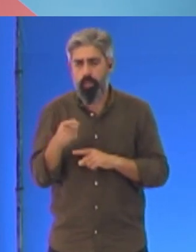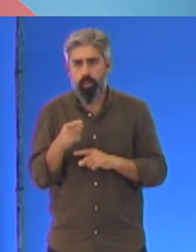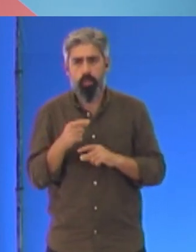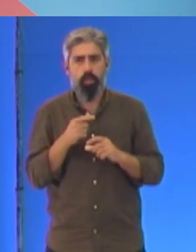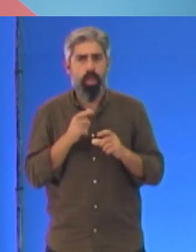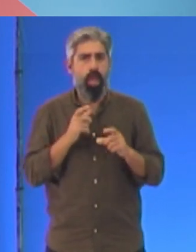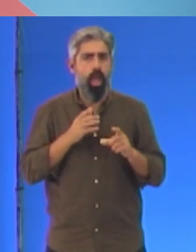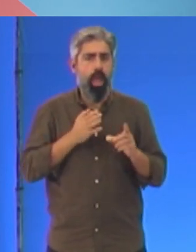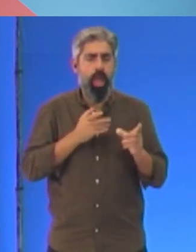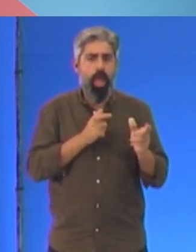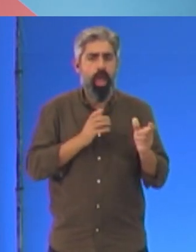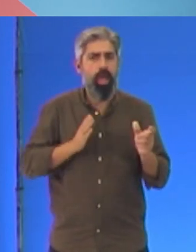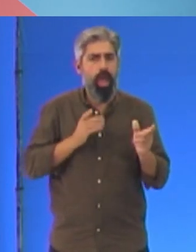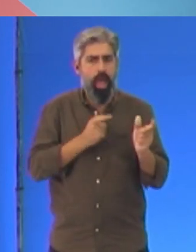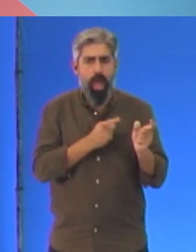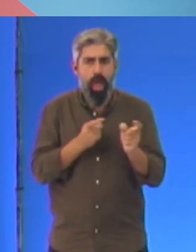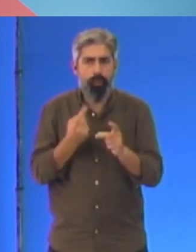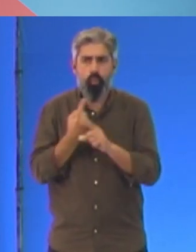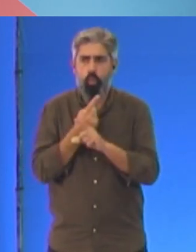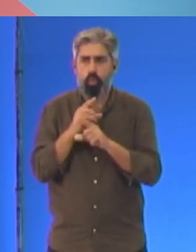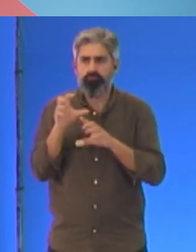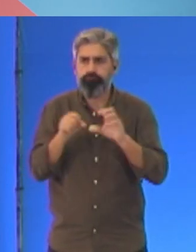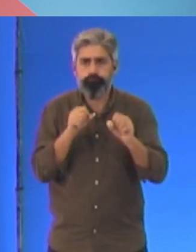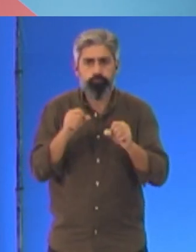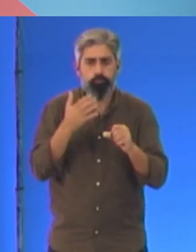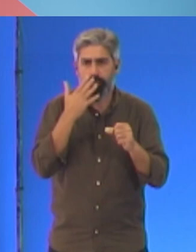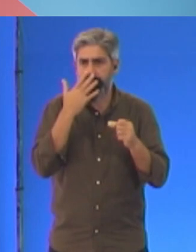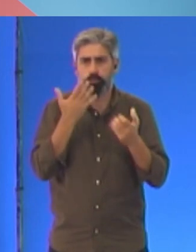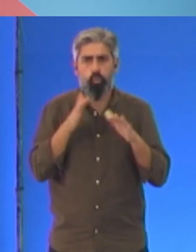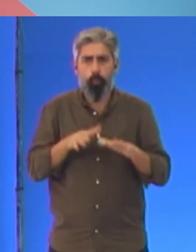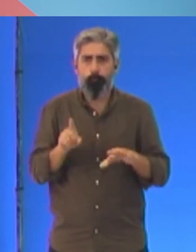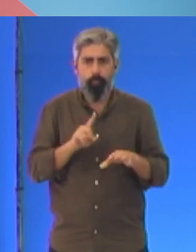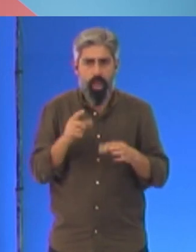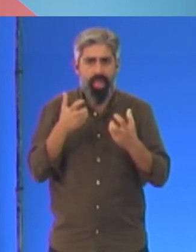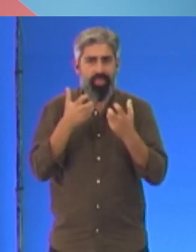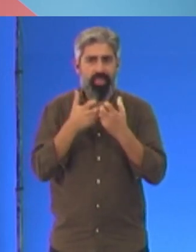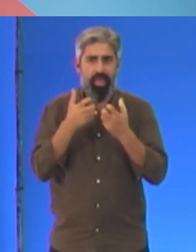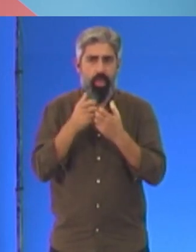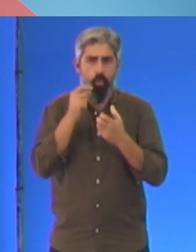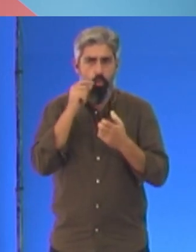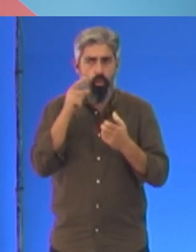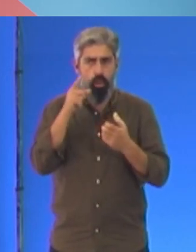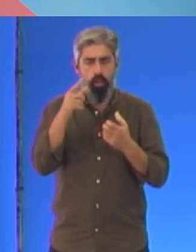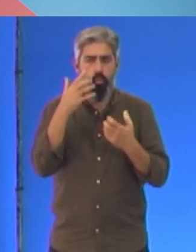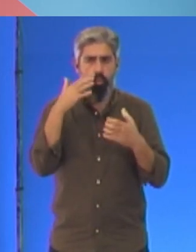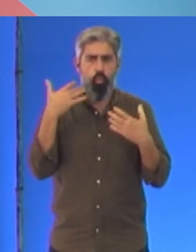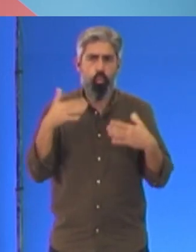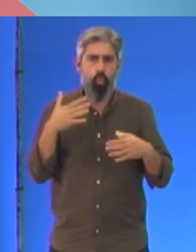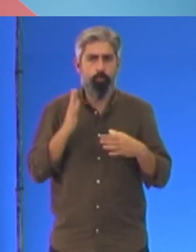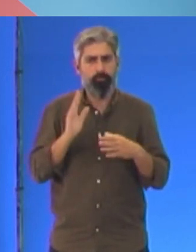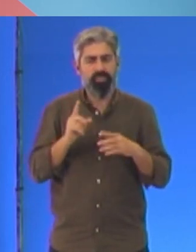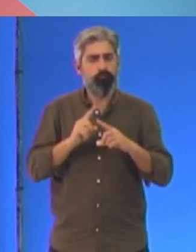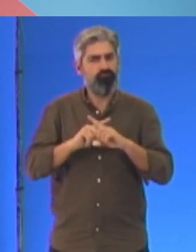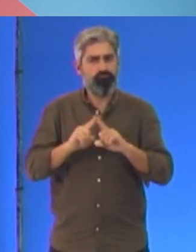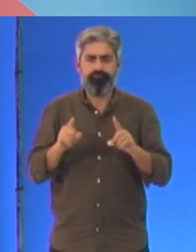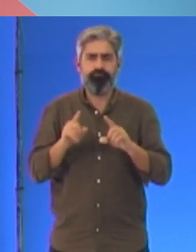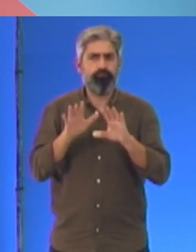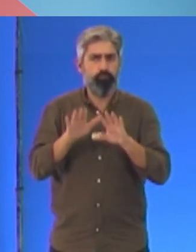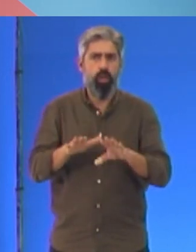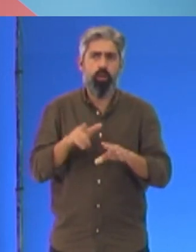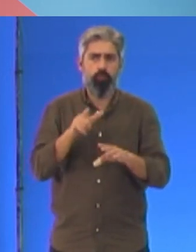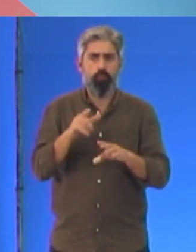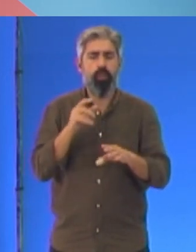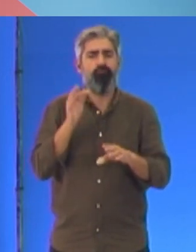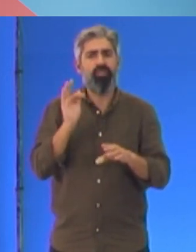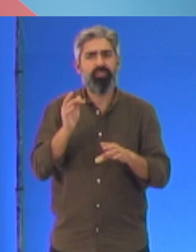corrida armamentista desnezurada e que parecem ter fim a guerra na Ucrânia exige a condenação inquívoca da